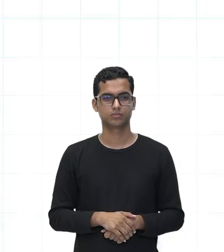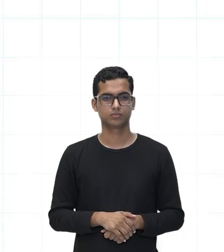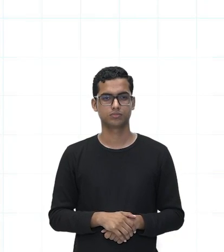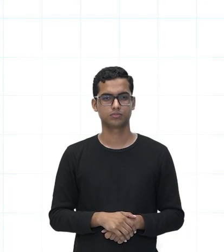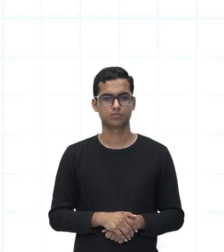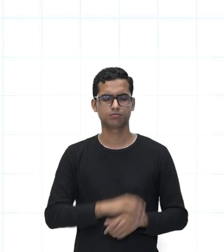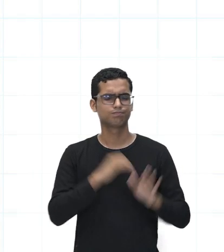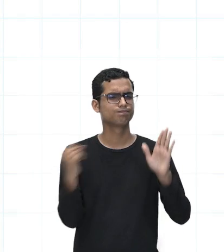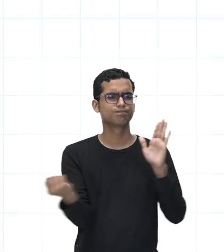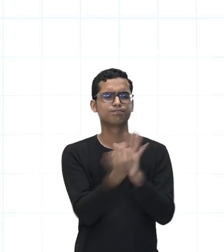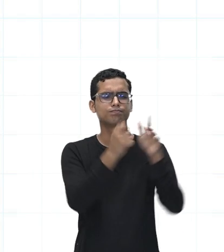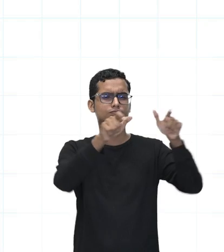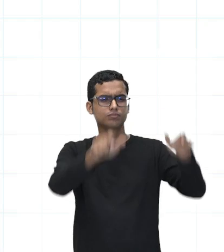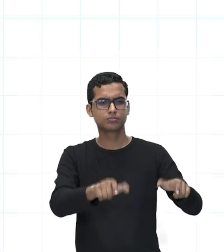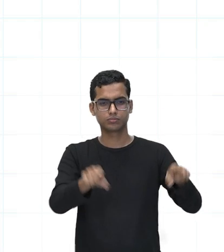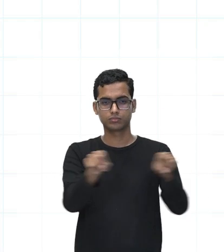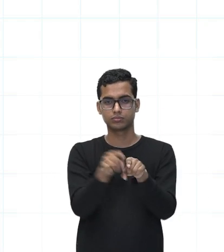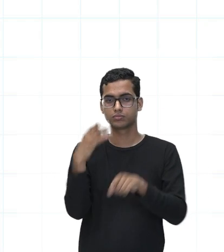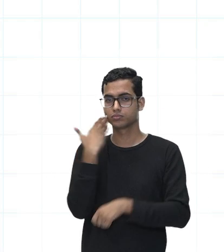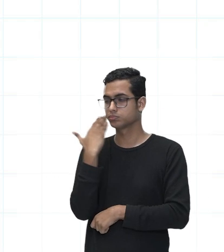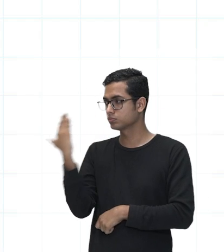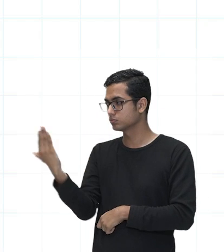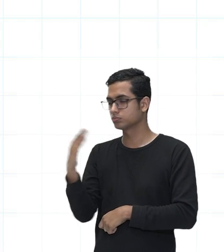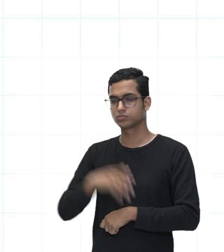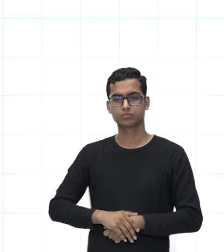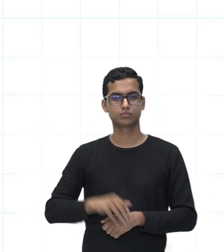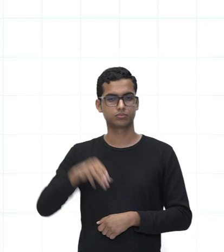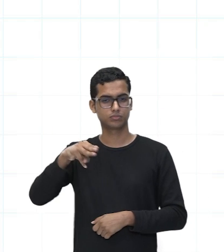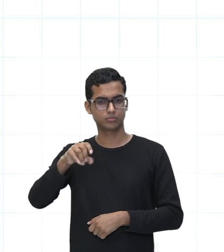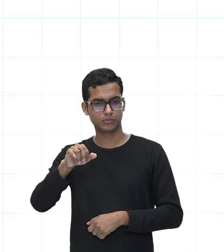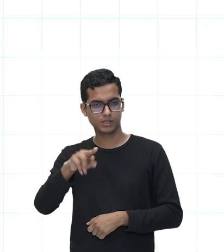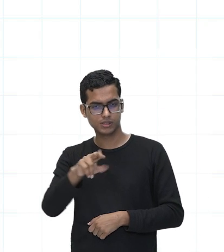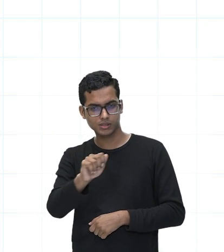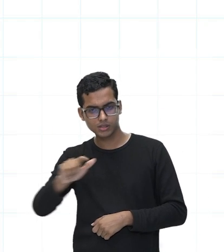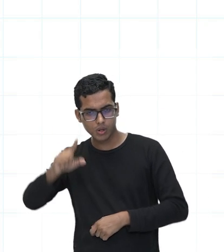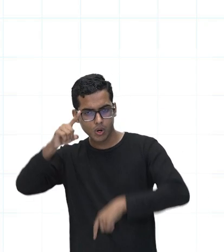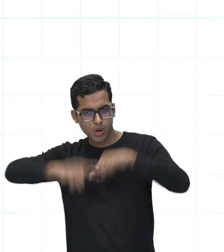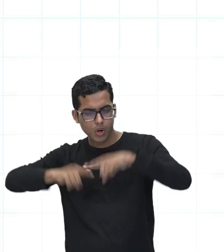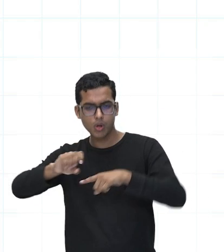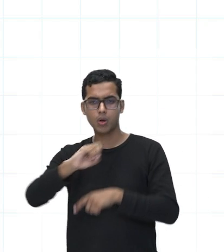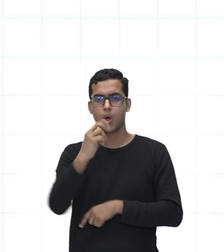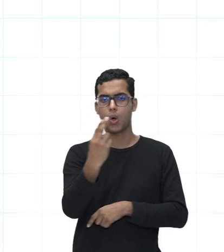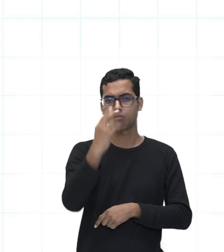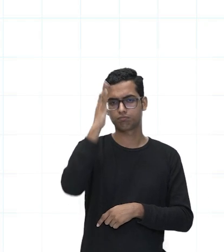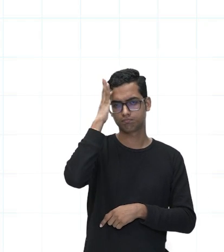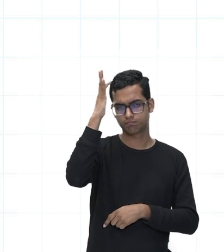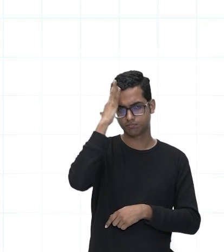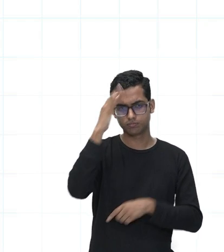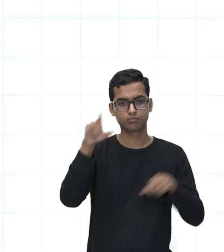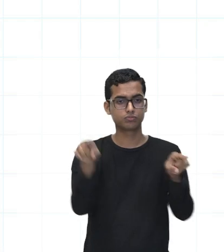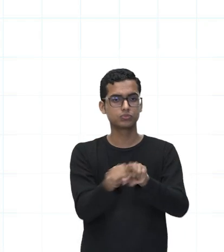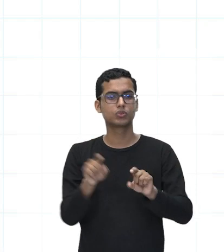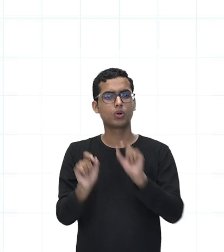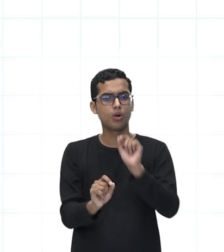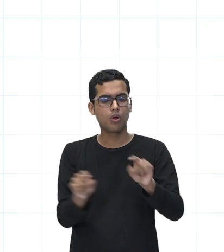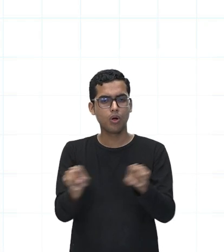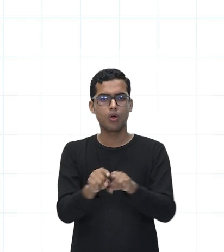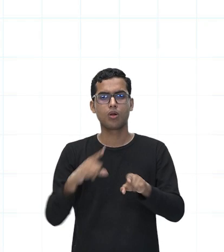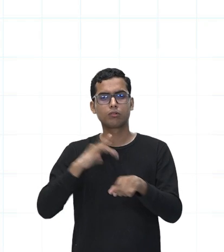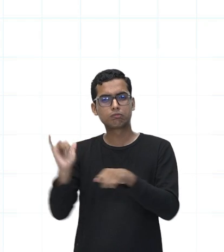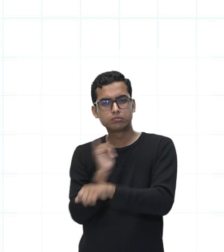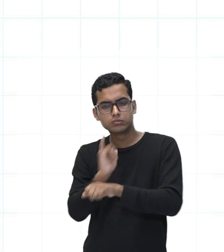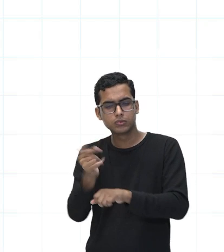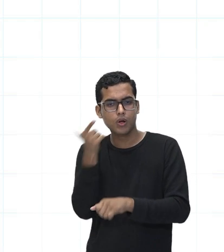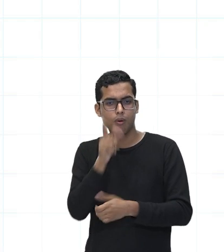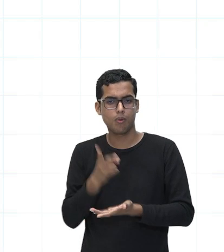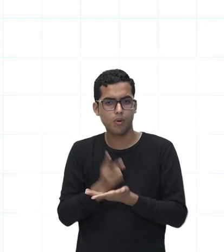tombado? O tombamento de bens materiais e imateriais é uma das maneiras de